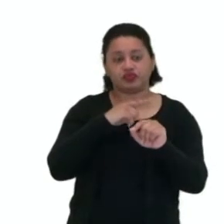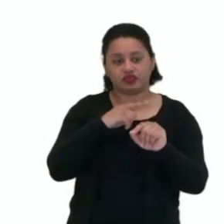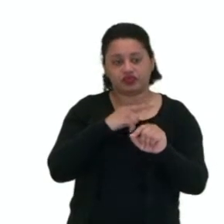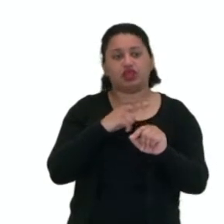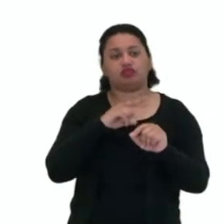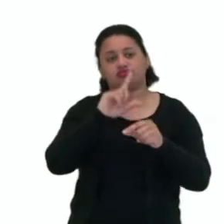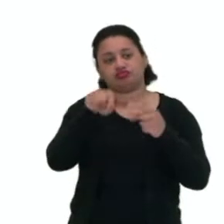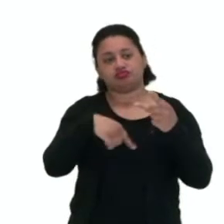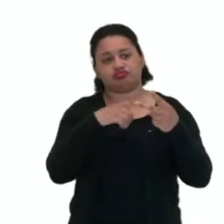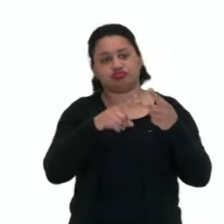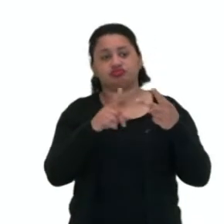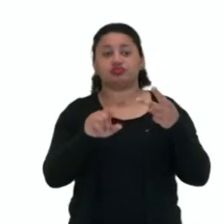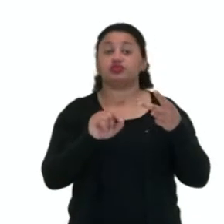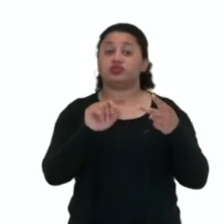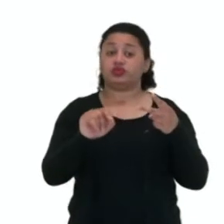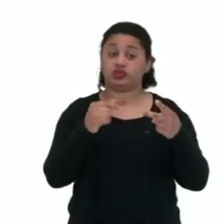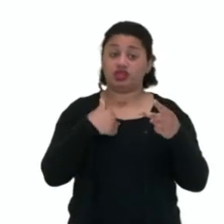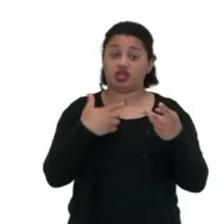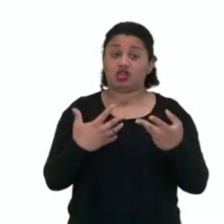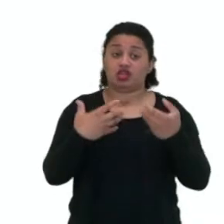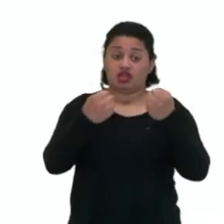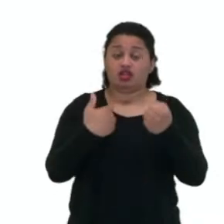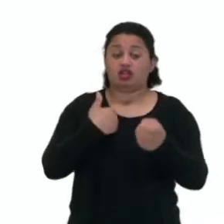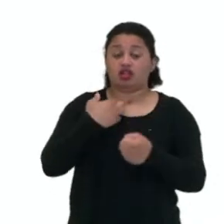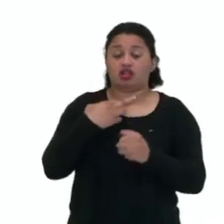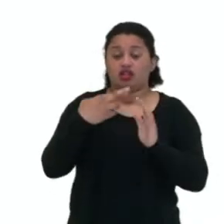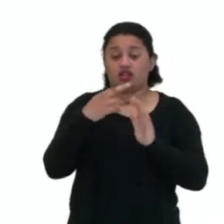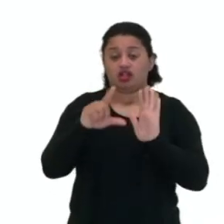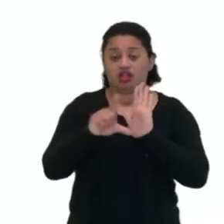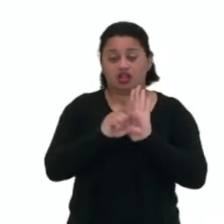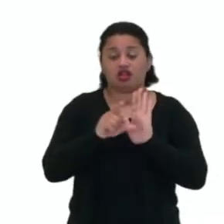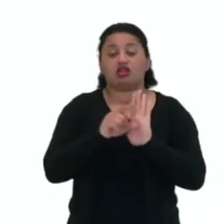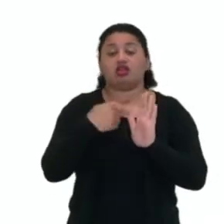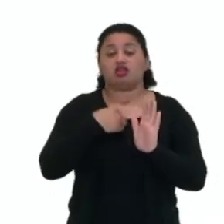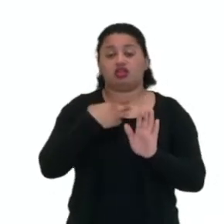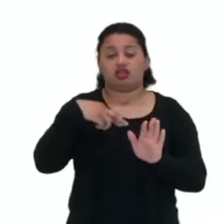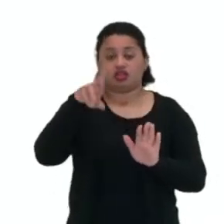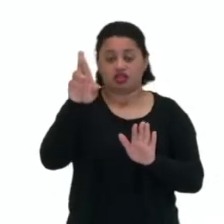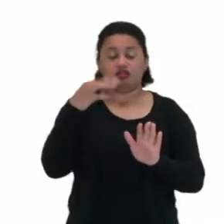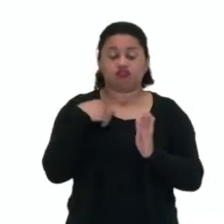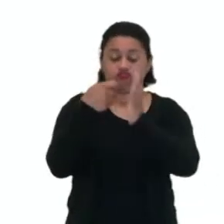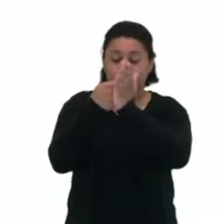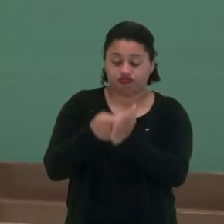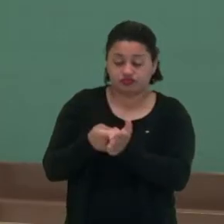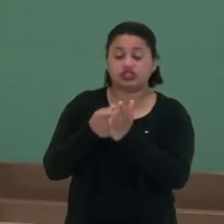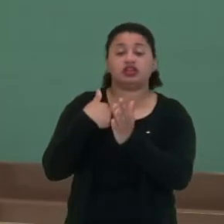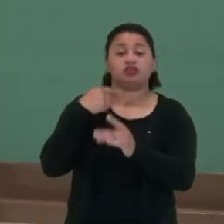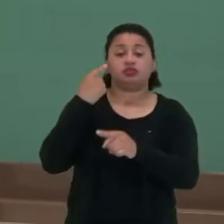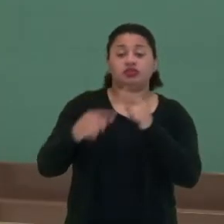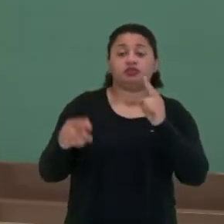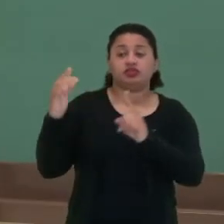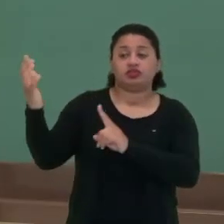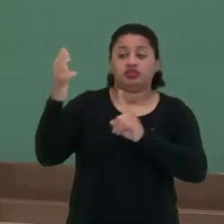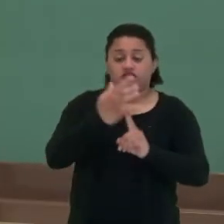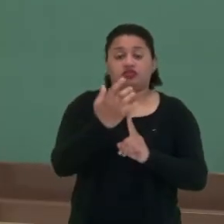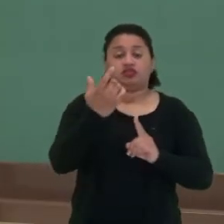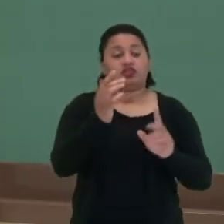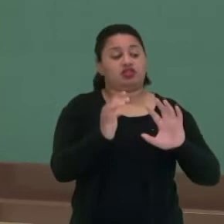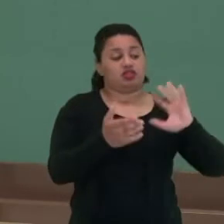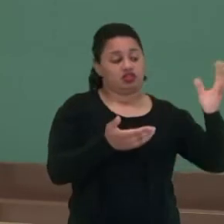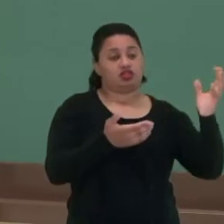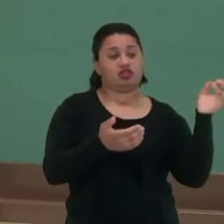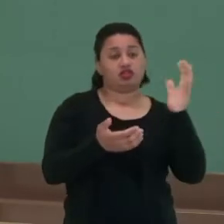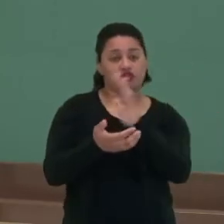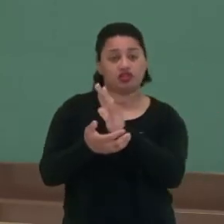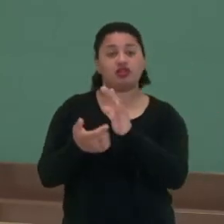item seguinte, adotou leis religiosas islâmicas severas, proibindo as influências ocidentais, e morreu